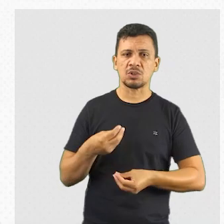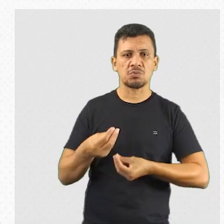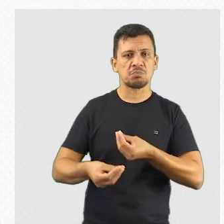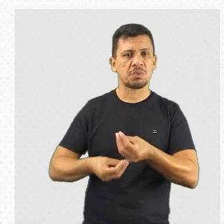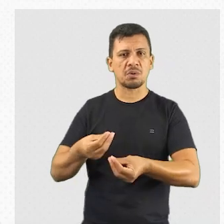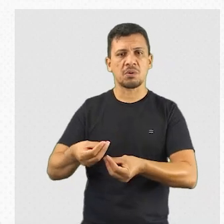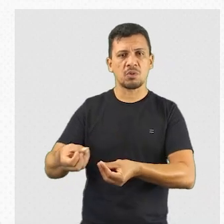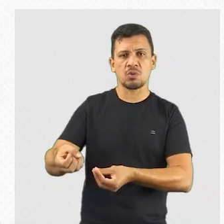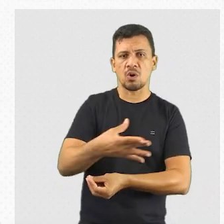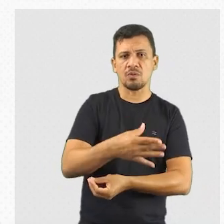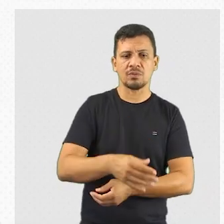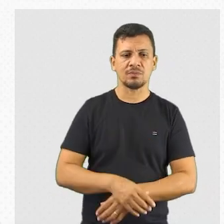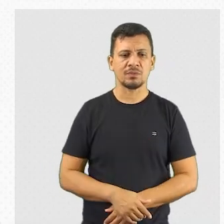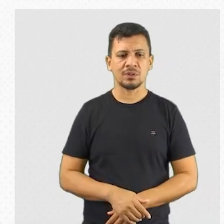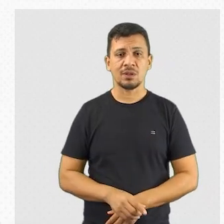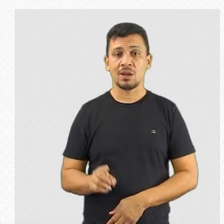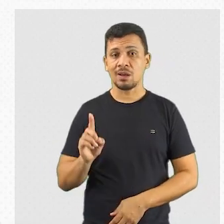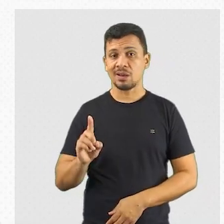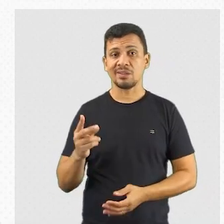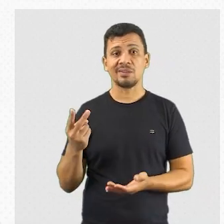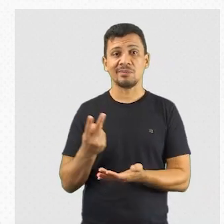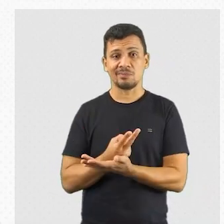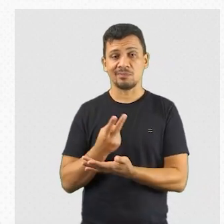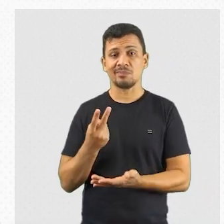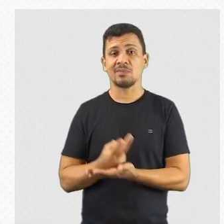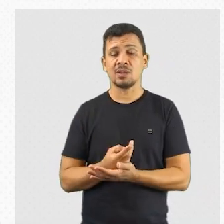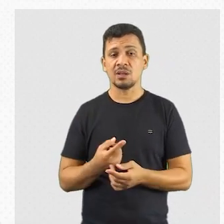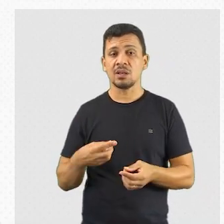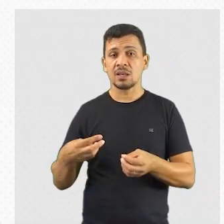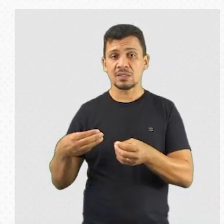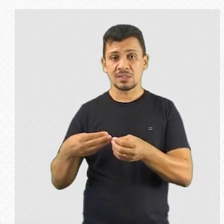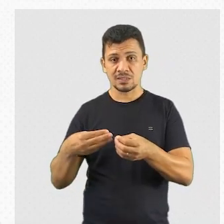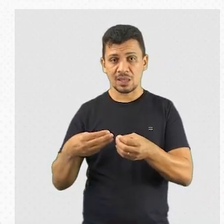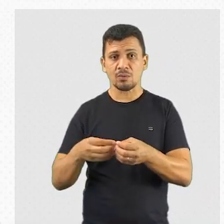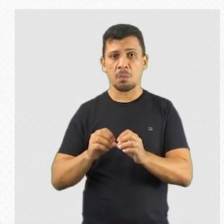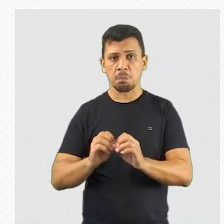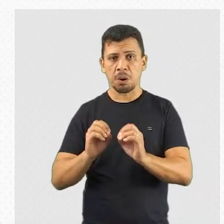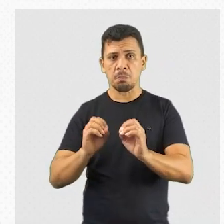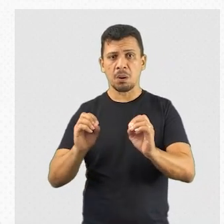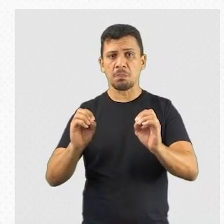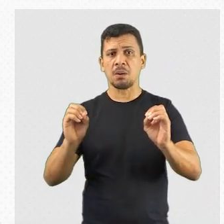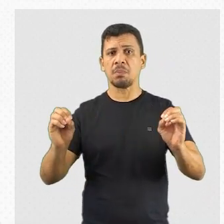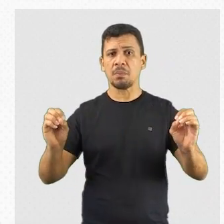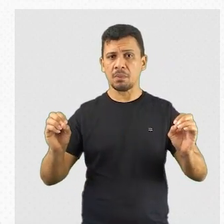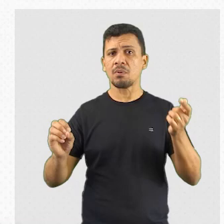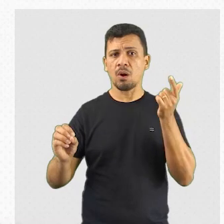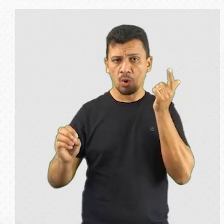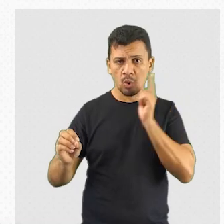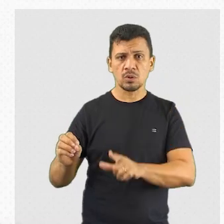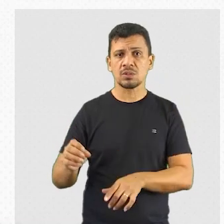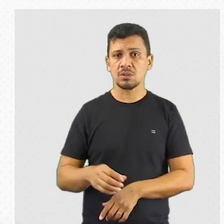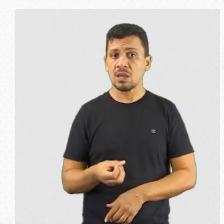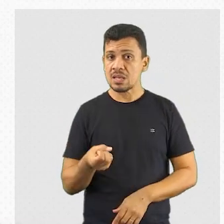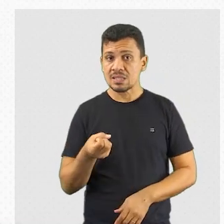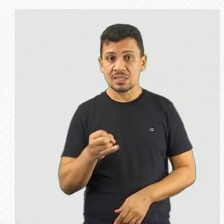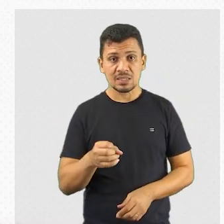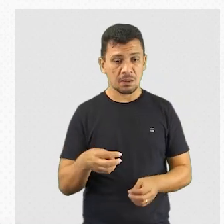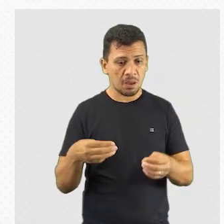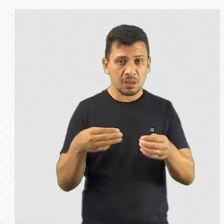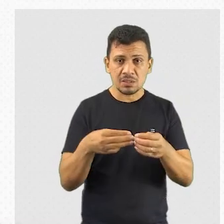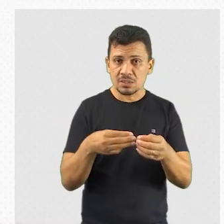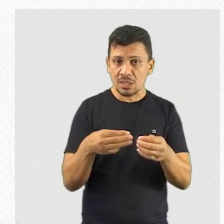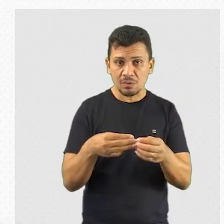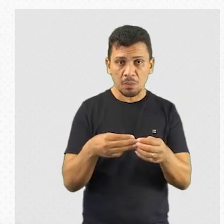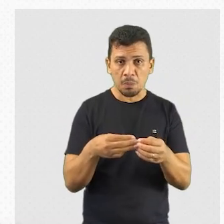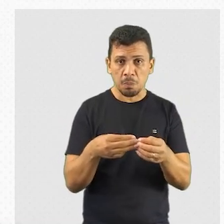né? Essa letra está totalmente errada, porque a gente sabe que as células, elas se reproduzem. Se as células não se reproduzissem, né, não